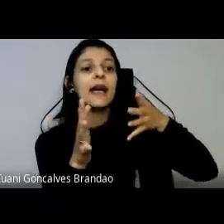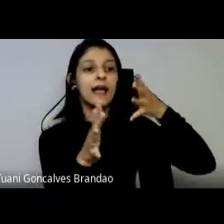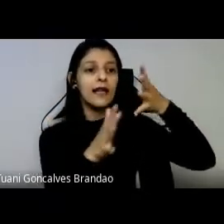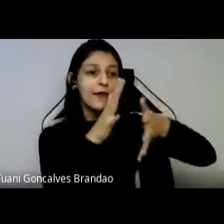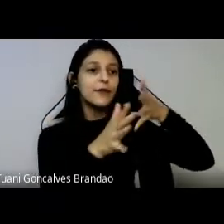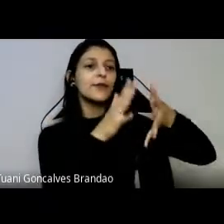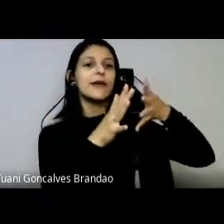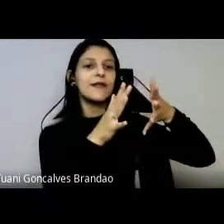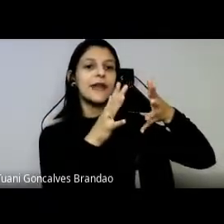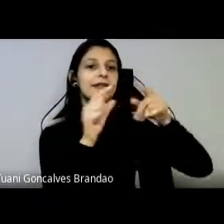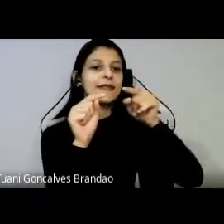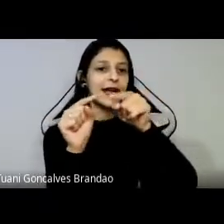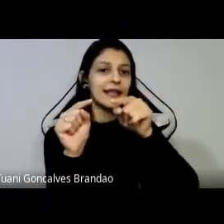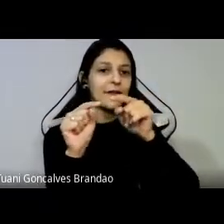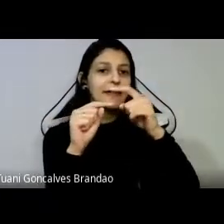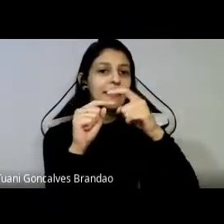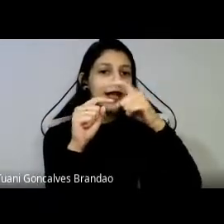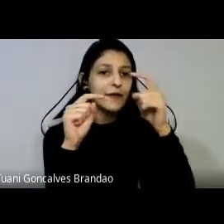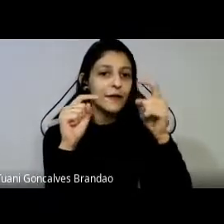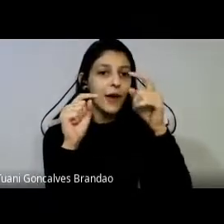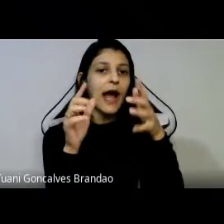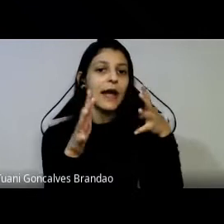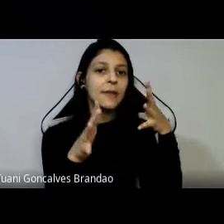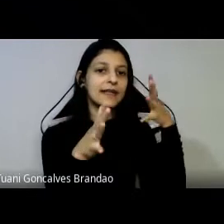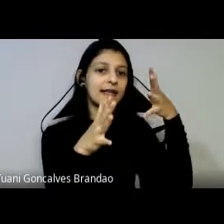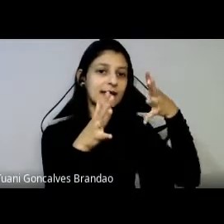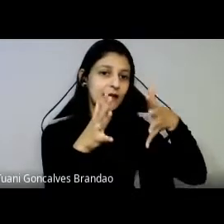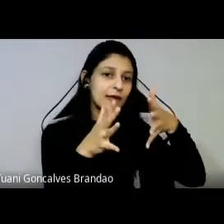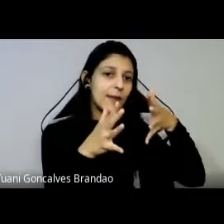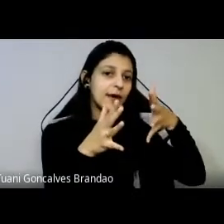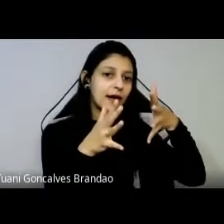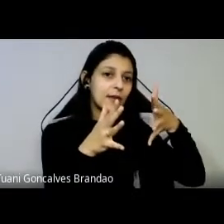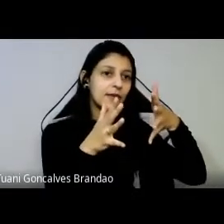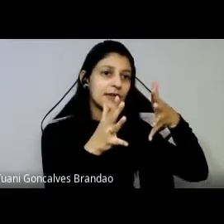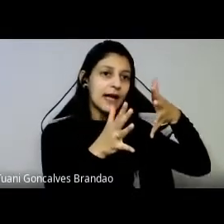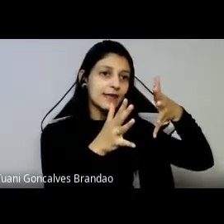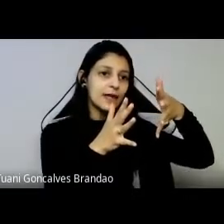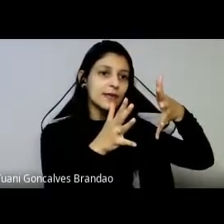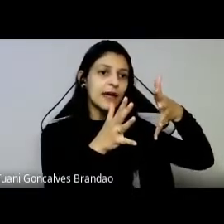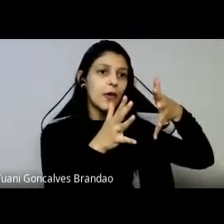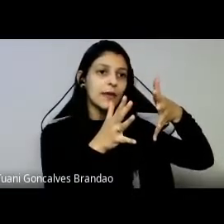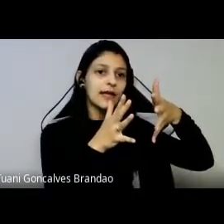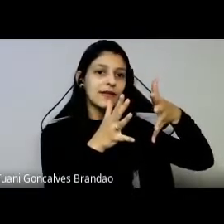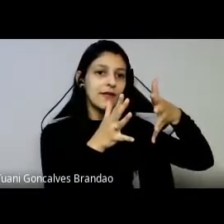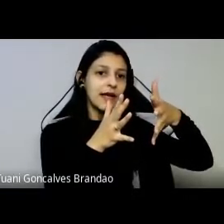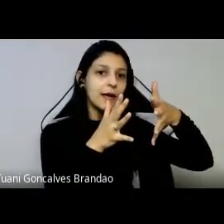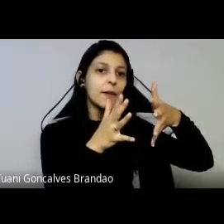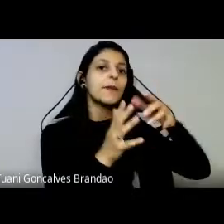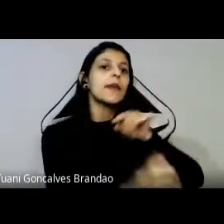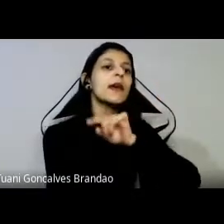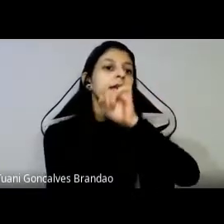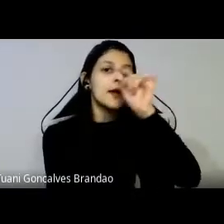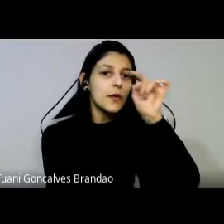sinais, ele é feito duas vezes. Tá vendo que tem a representação da mão, das mãos, né? Como que elas